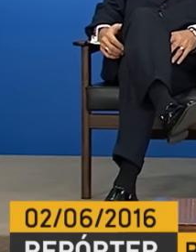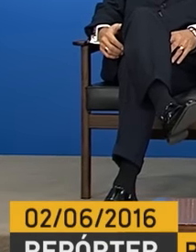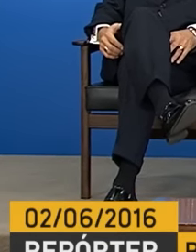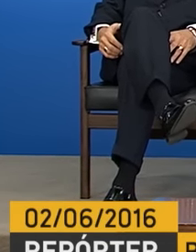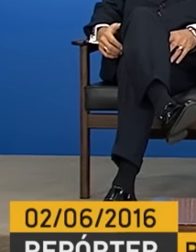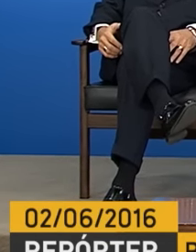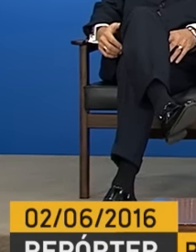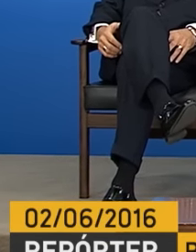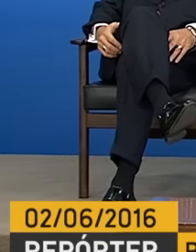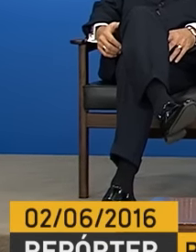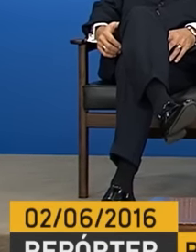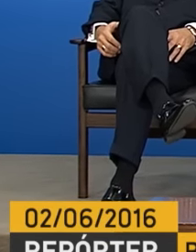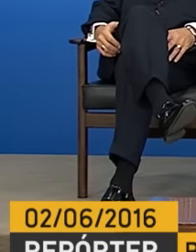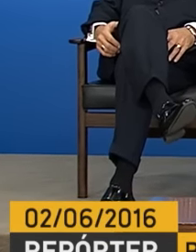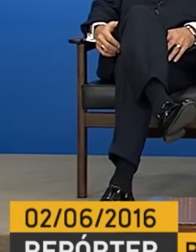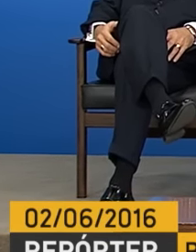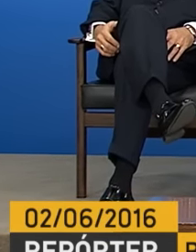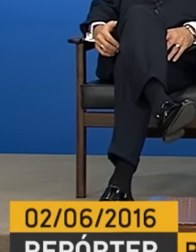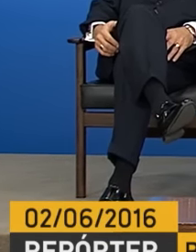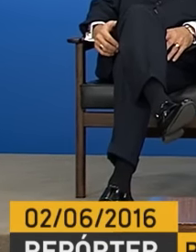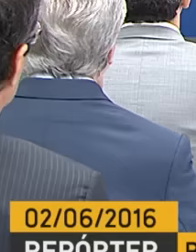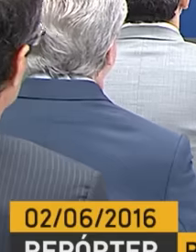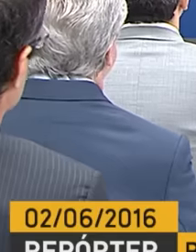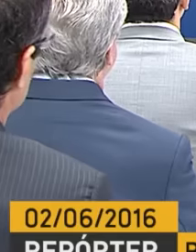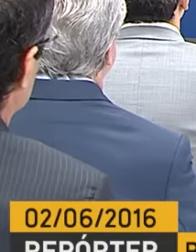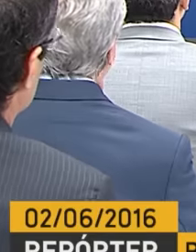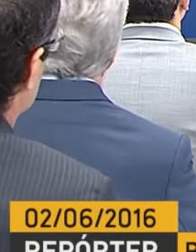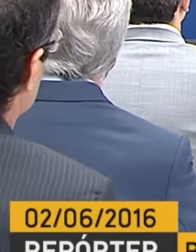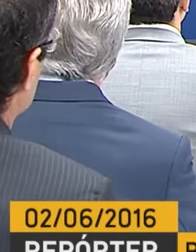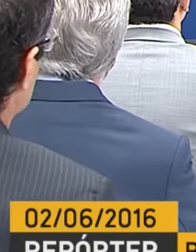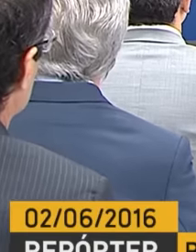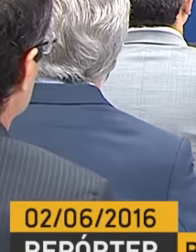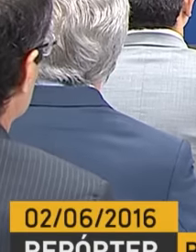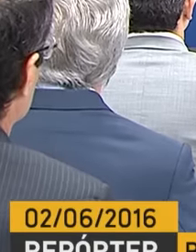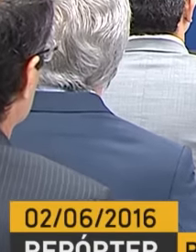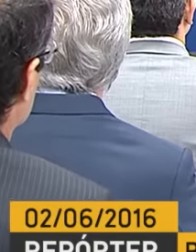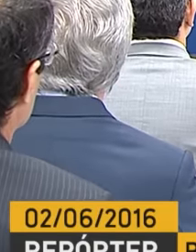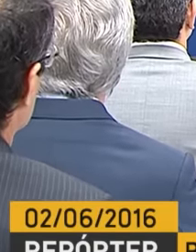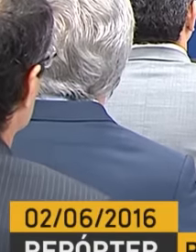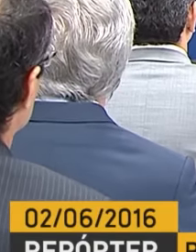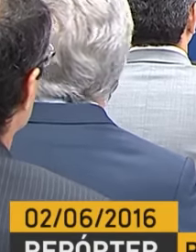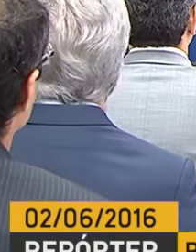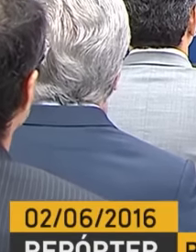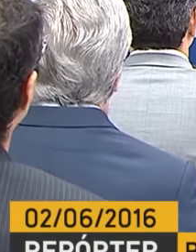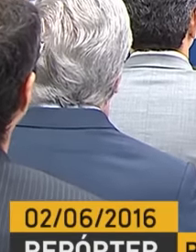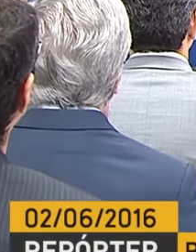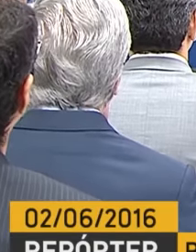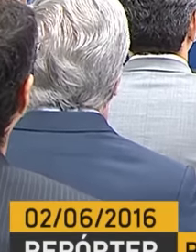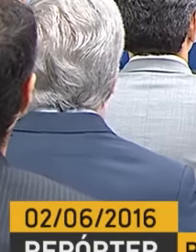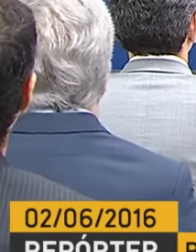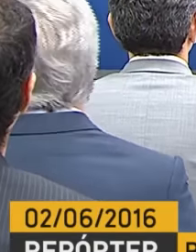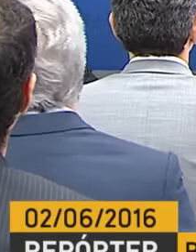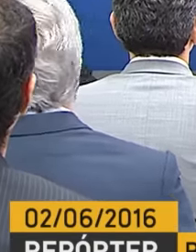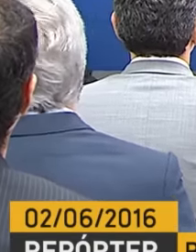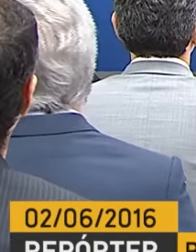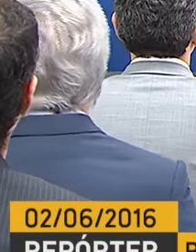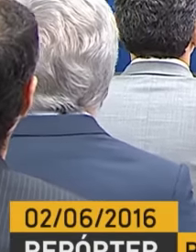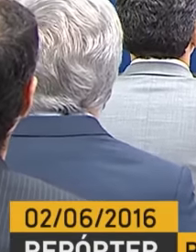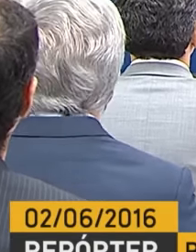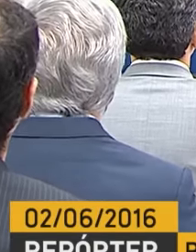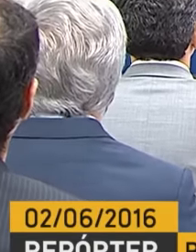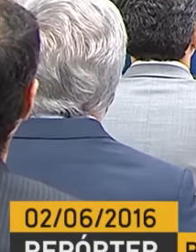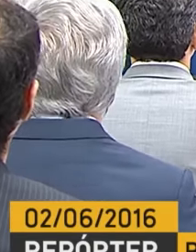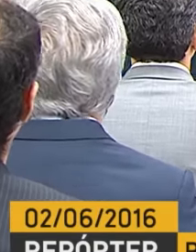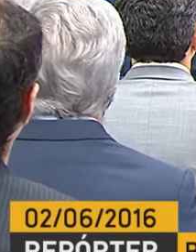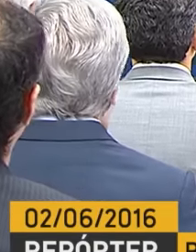Neste momento, o presidente da República assina o termo que dá posse ao senhor Torquato Jardim no cargo de ministro de Estado da